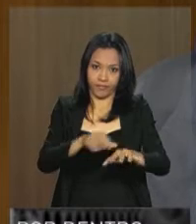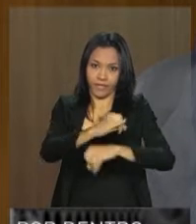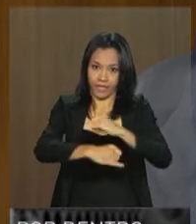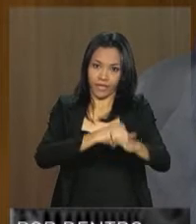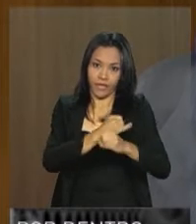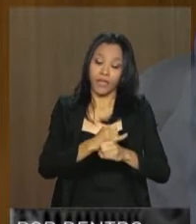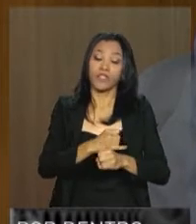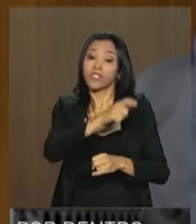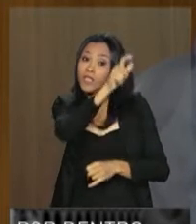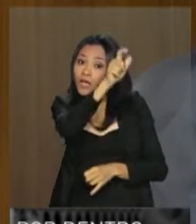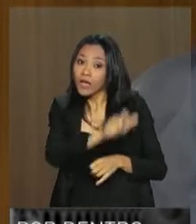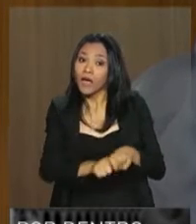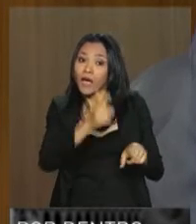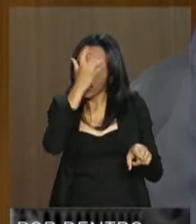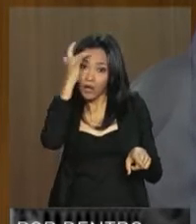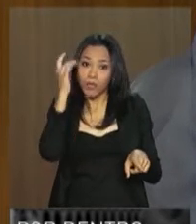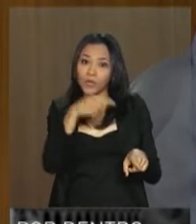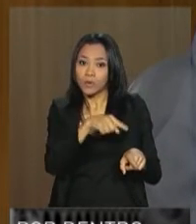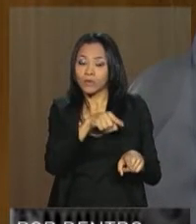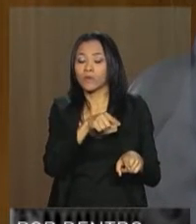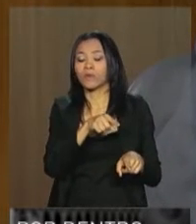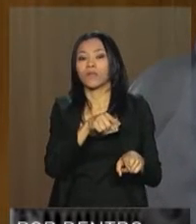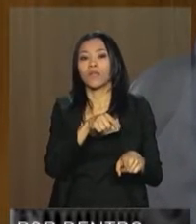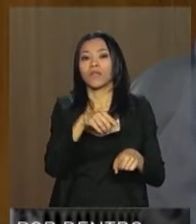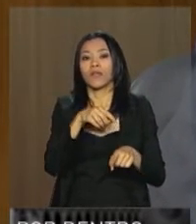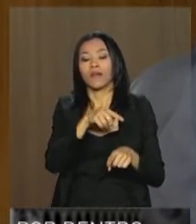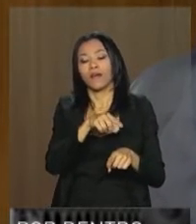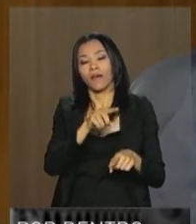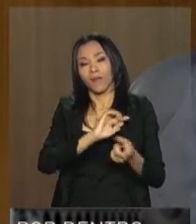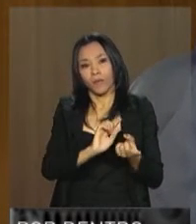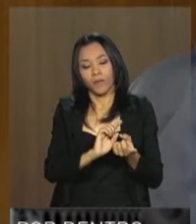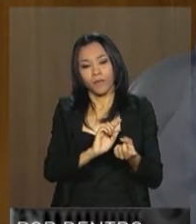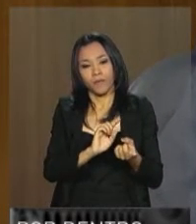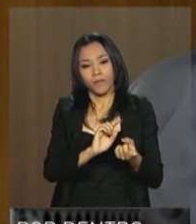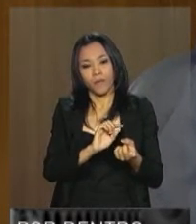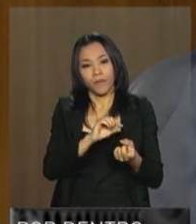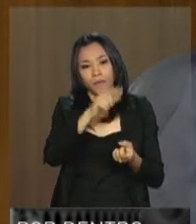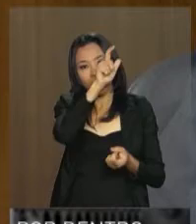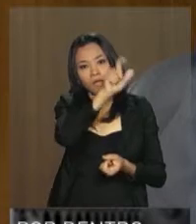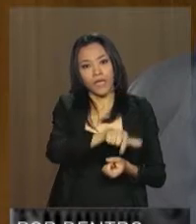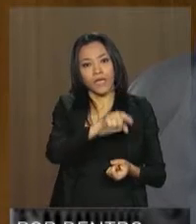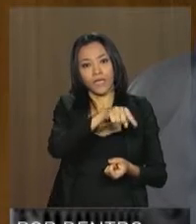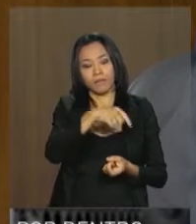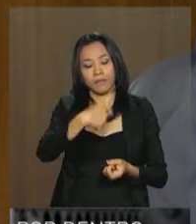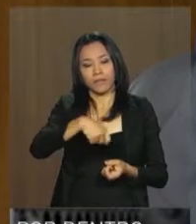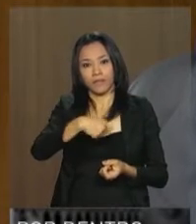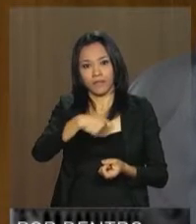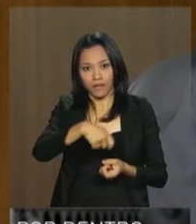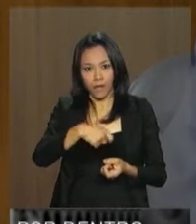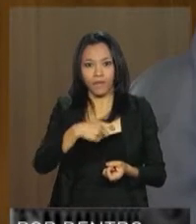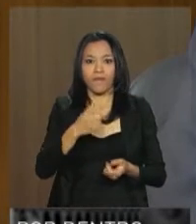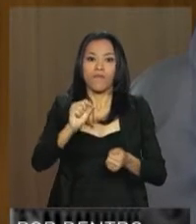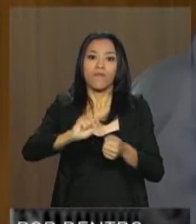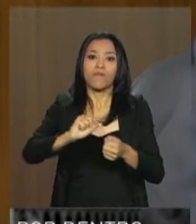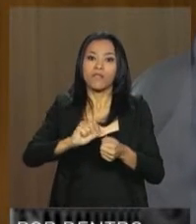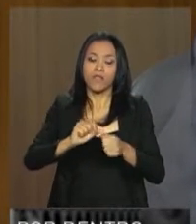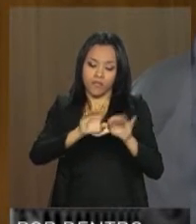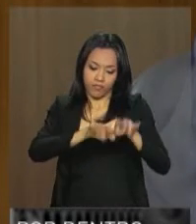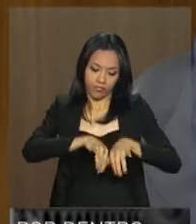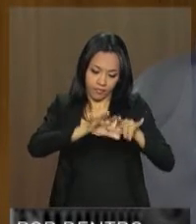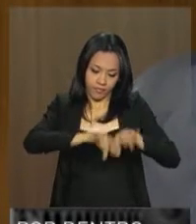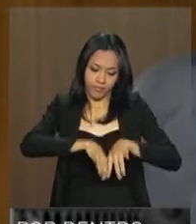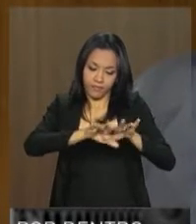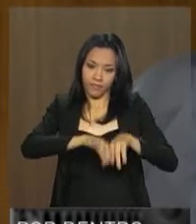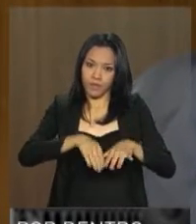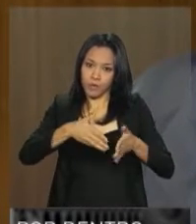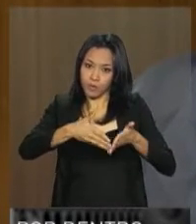trabalhador ser informado o será o inverso ao invés do trabalhador precisar fazer o requerimento ele será informado